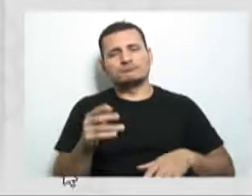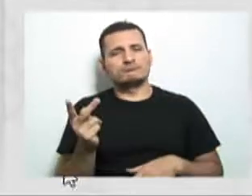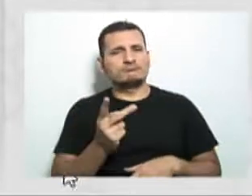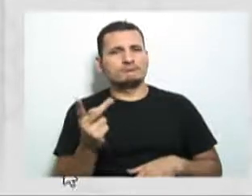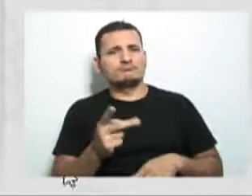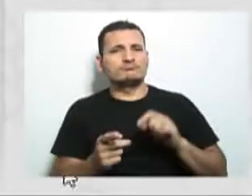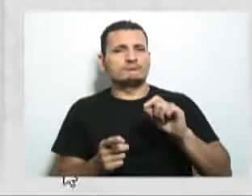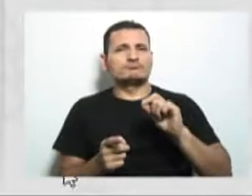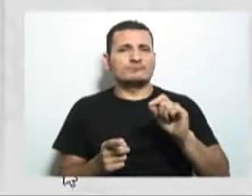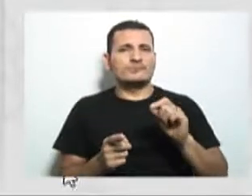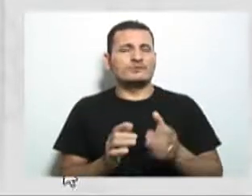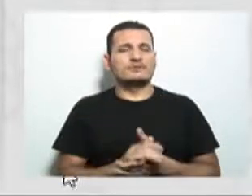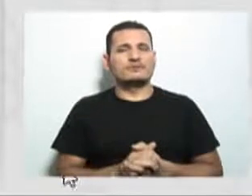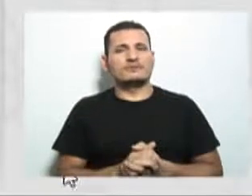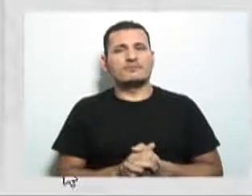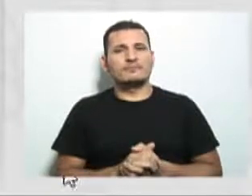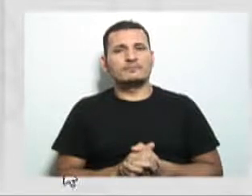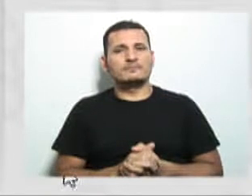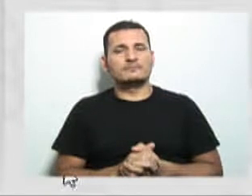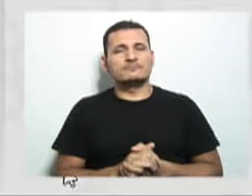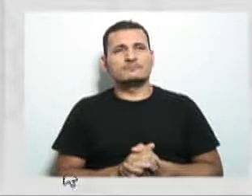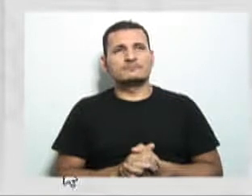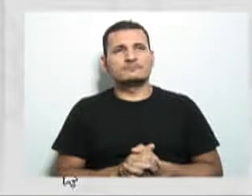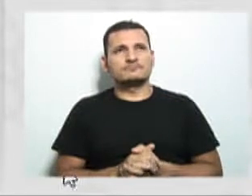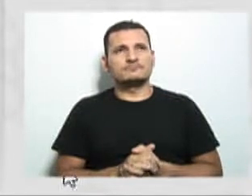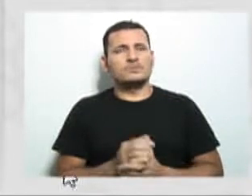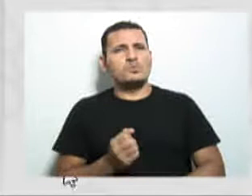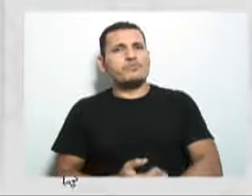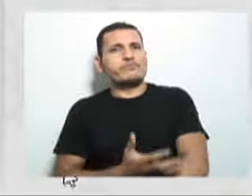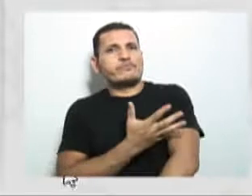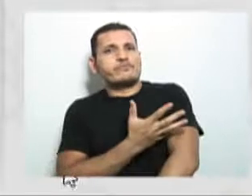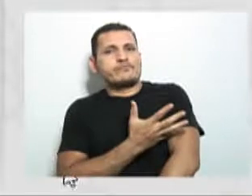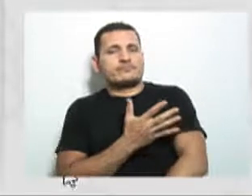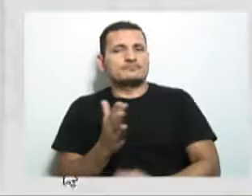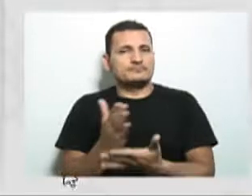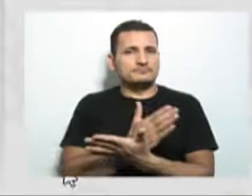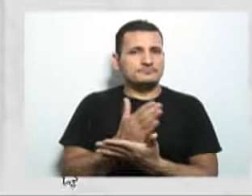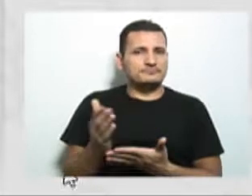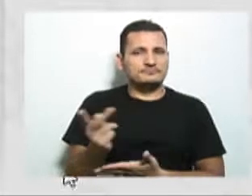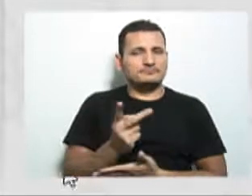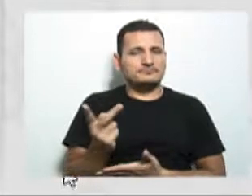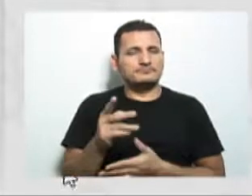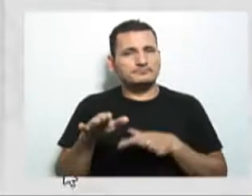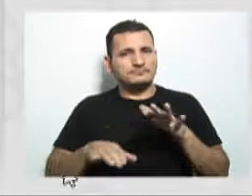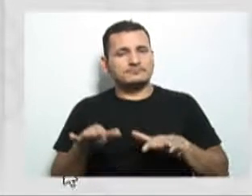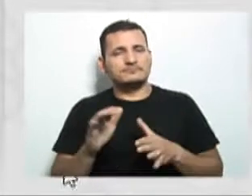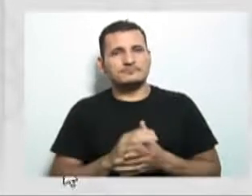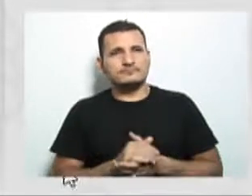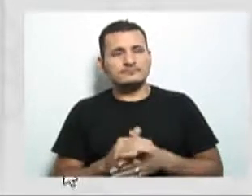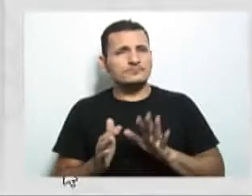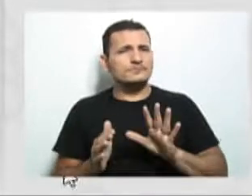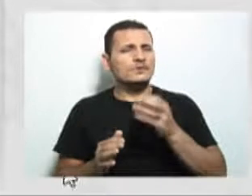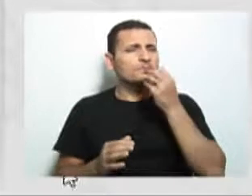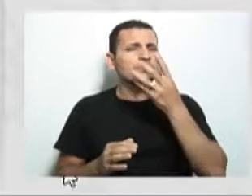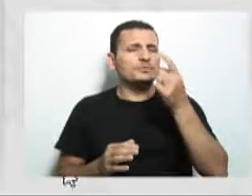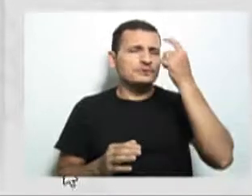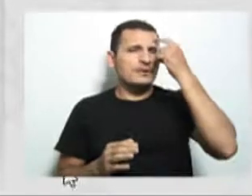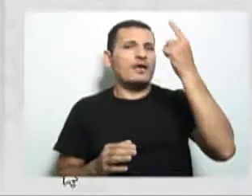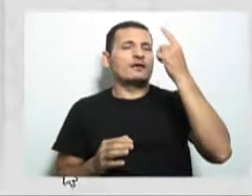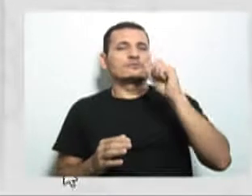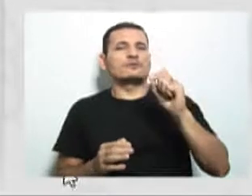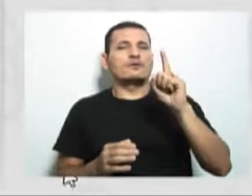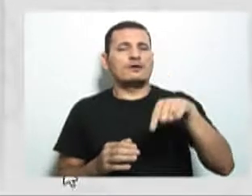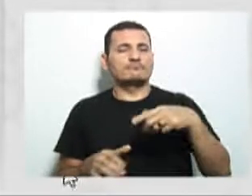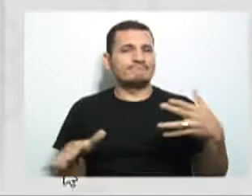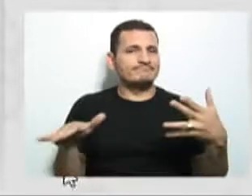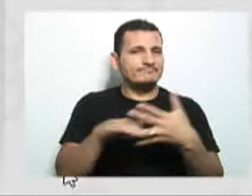envolvimento e temperamento, olha aí, não é? Dos negociadores envolvidos. Uma boa ideia, nessa hora, é propor o